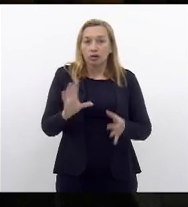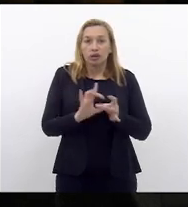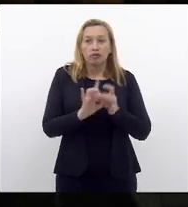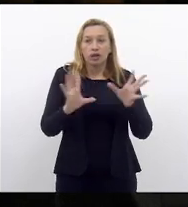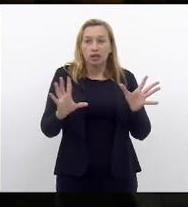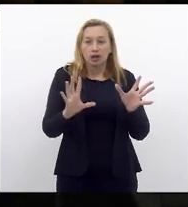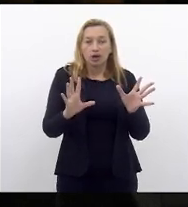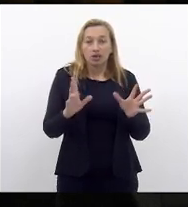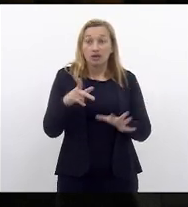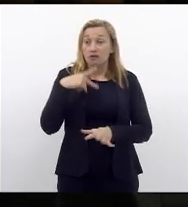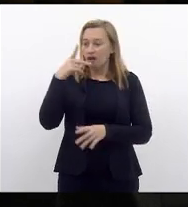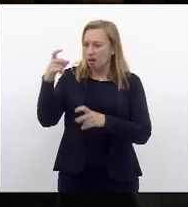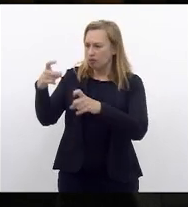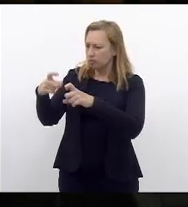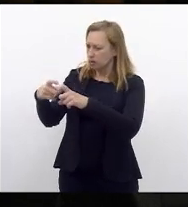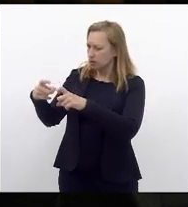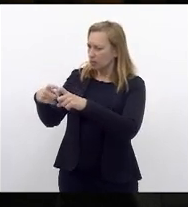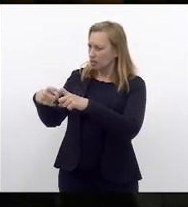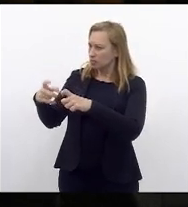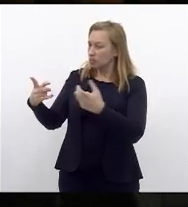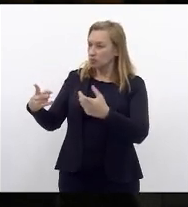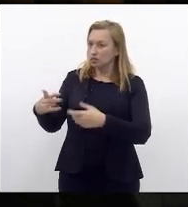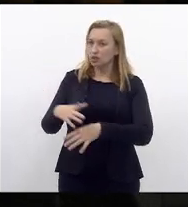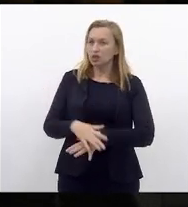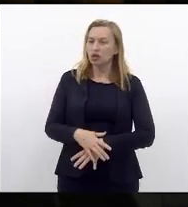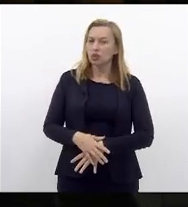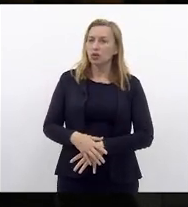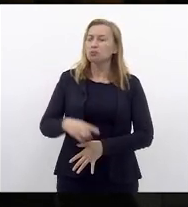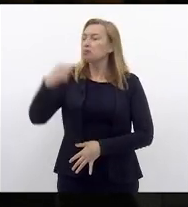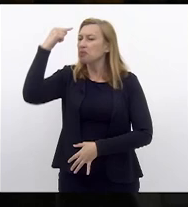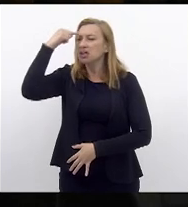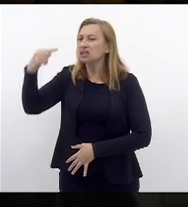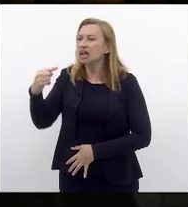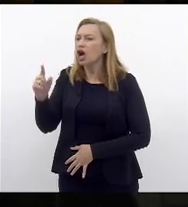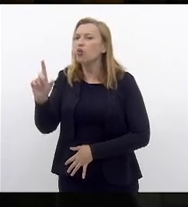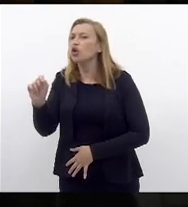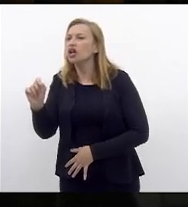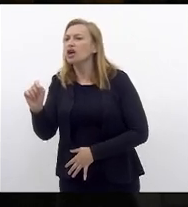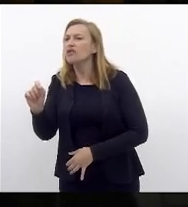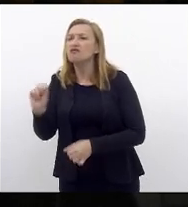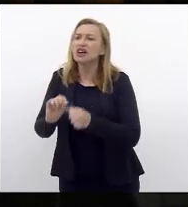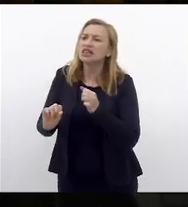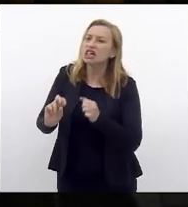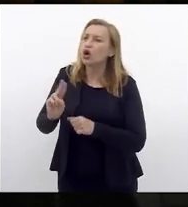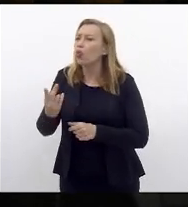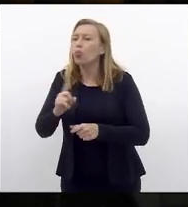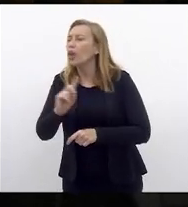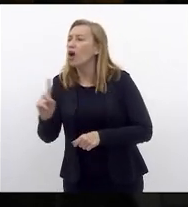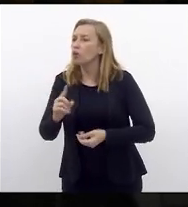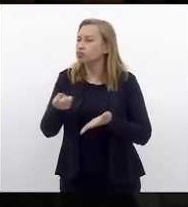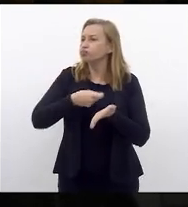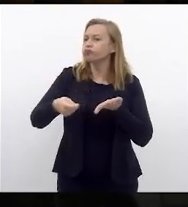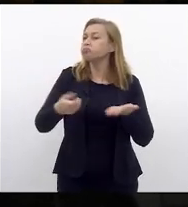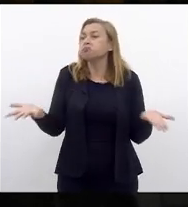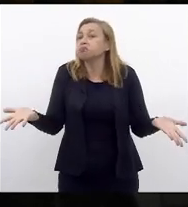querer dizer aos médicos o que eles devem ou não prescreverem.